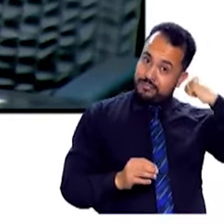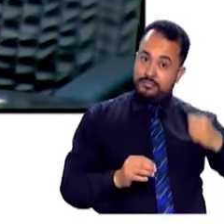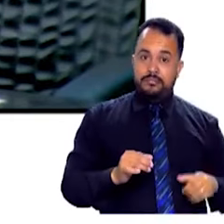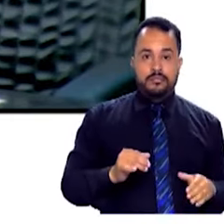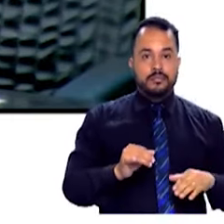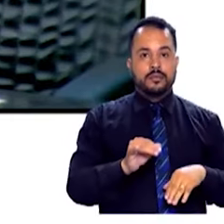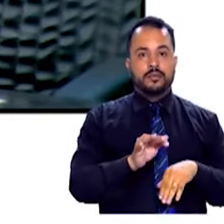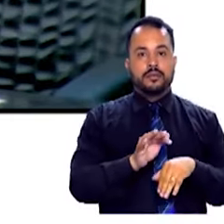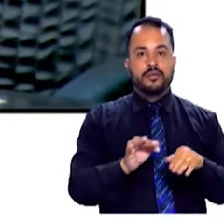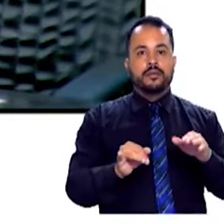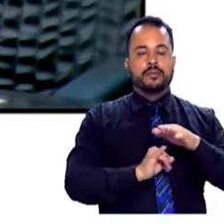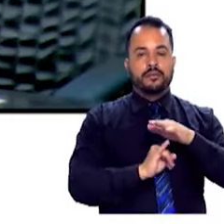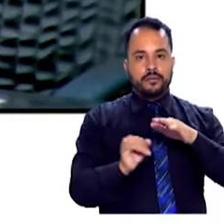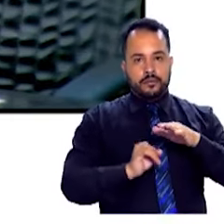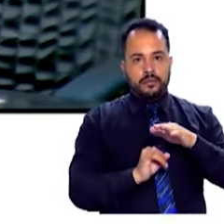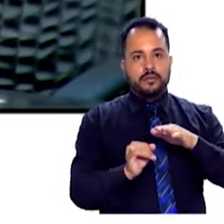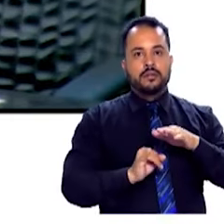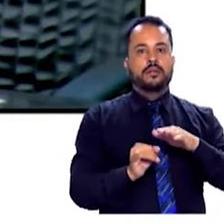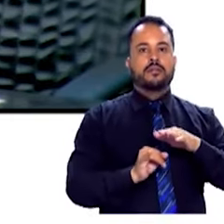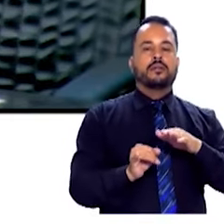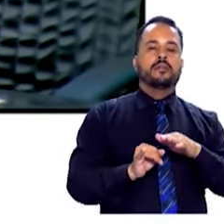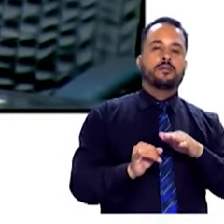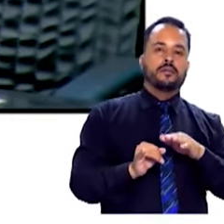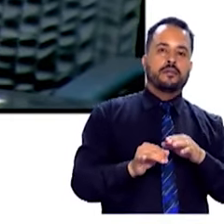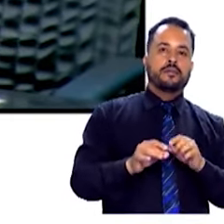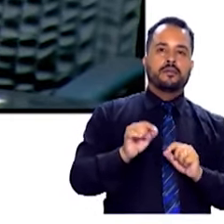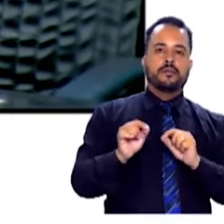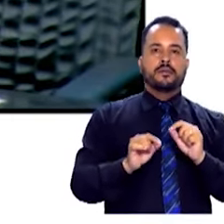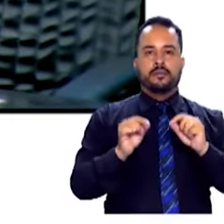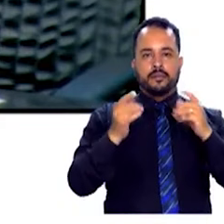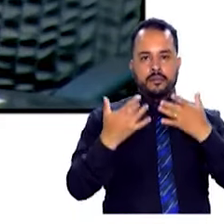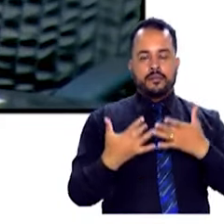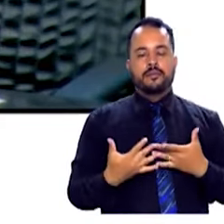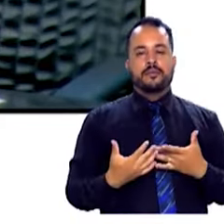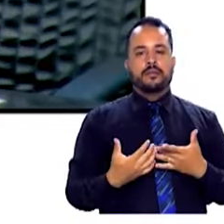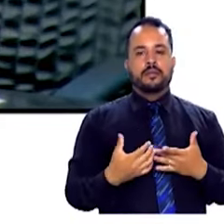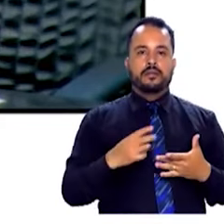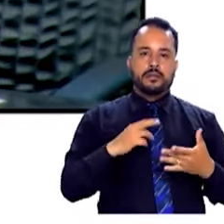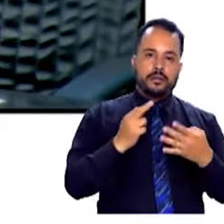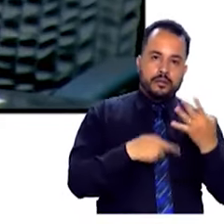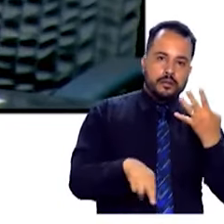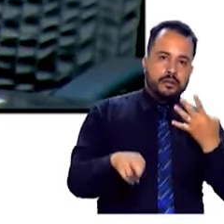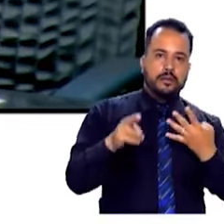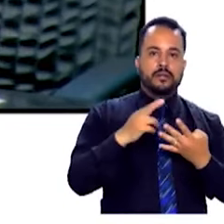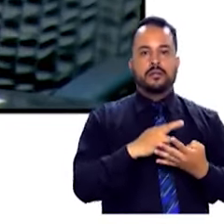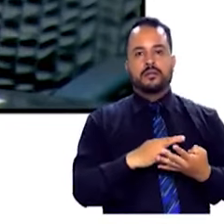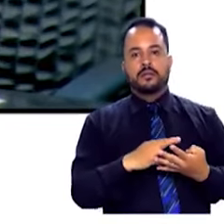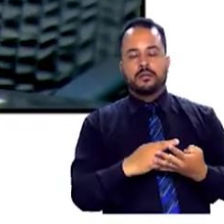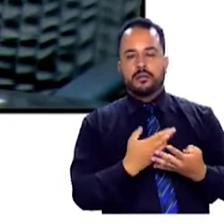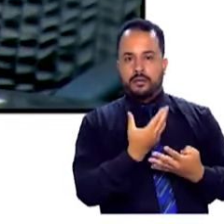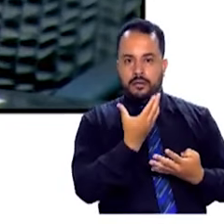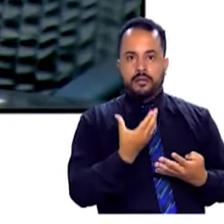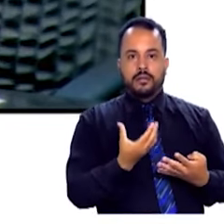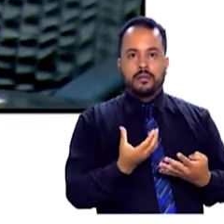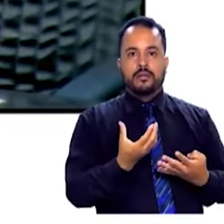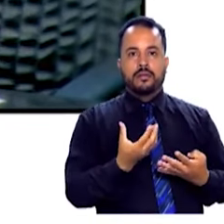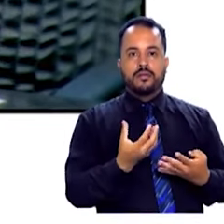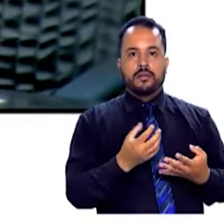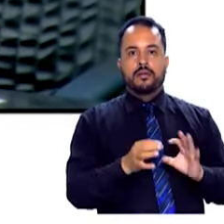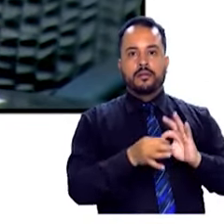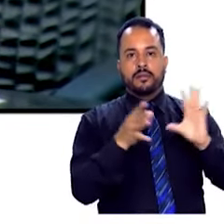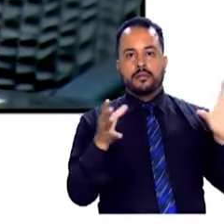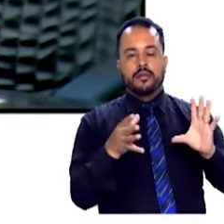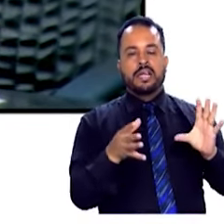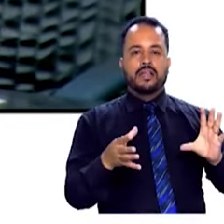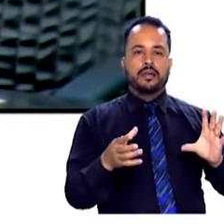no texto legal eh e uma discricionariedade para admitir recursos que eh em princípio não seriam admissíveis mas